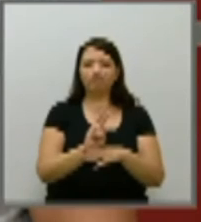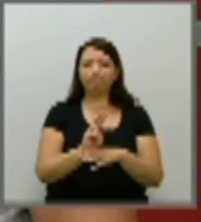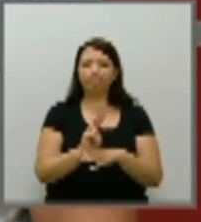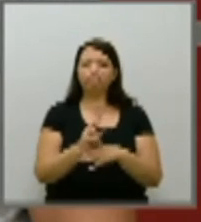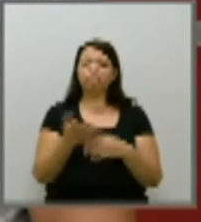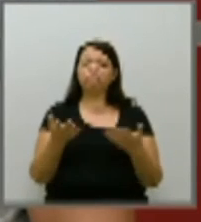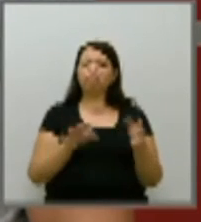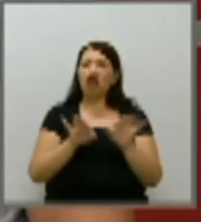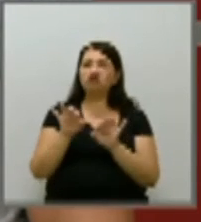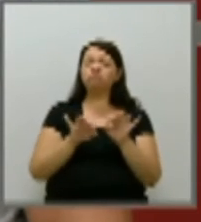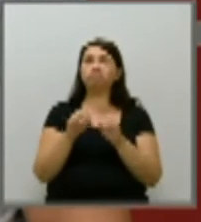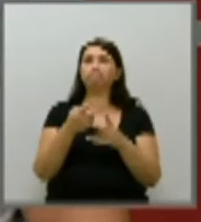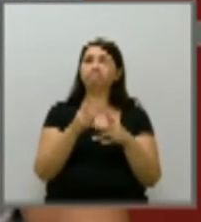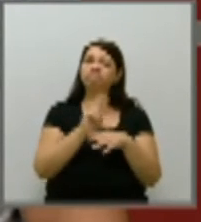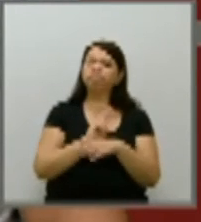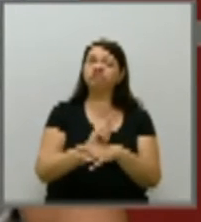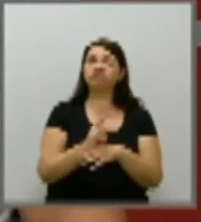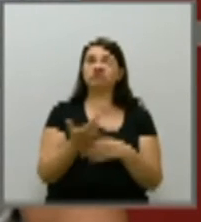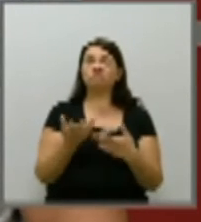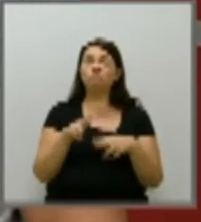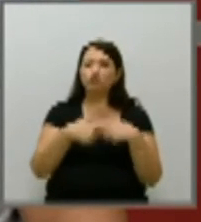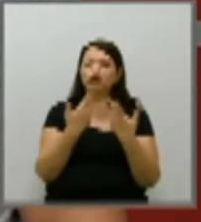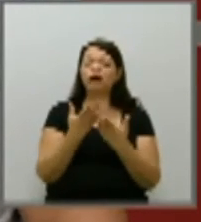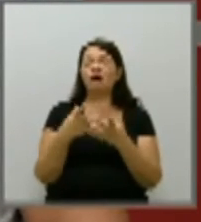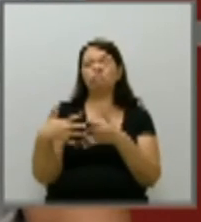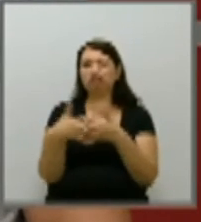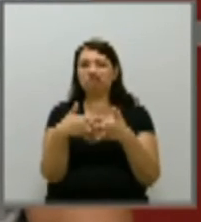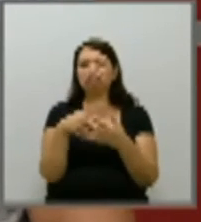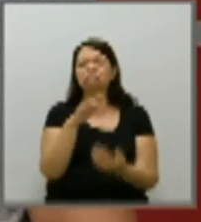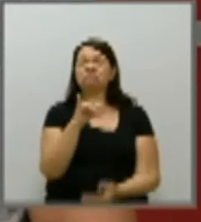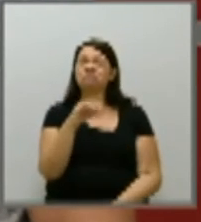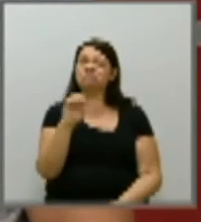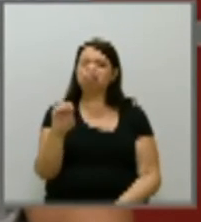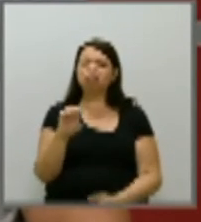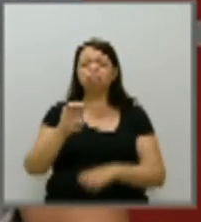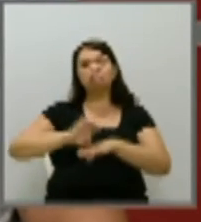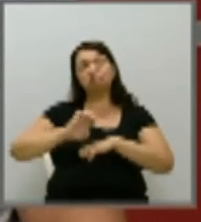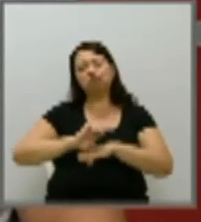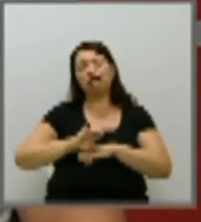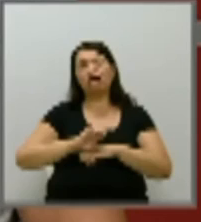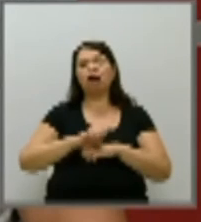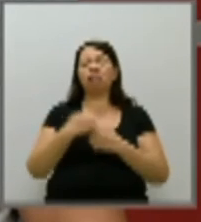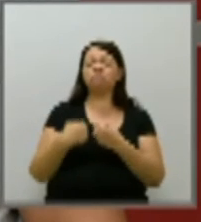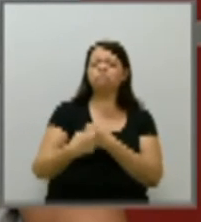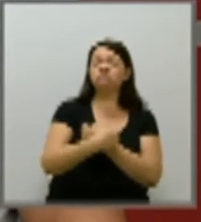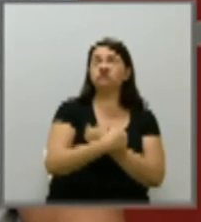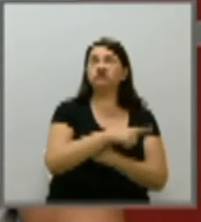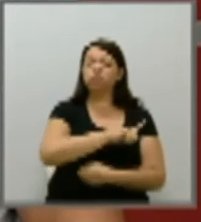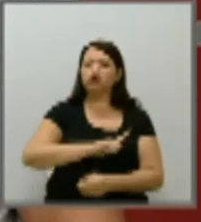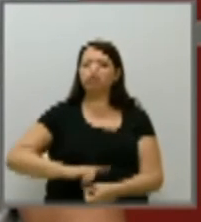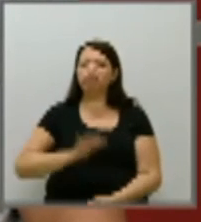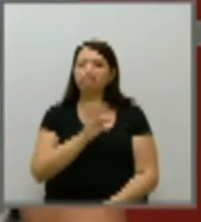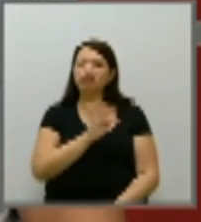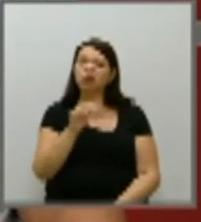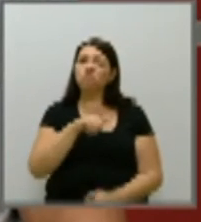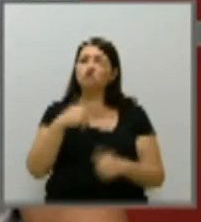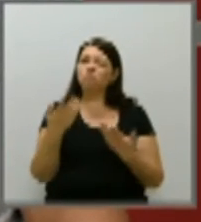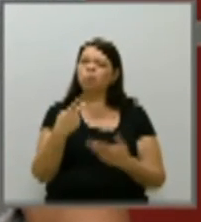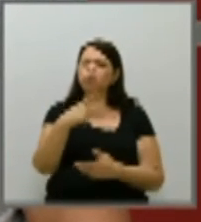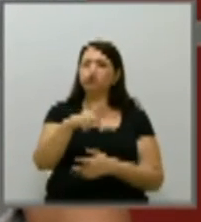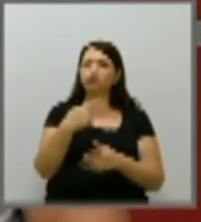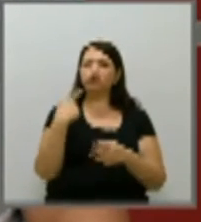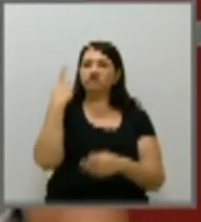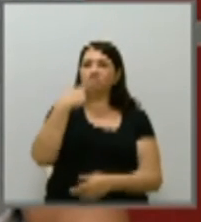crise, nós estamos tendo aí nos estados, nos municípios e no governo federal, qual a sua política em